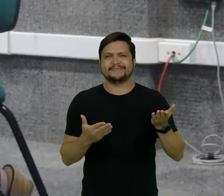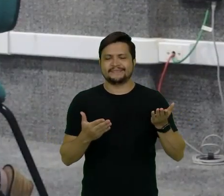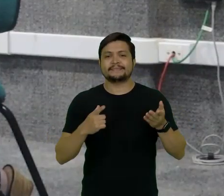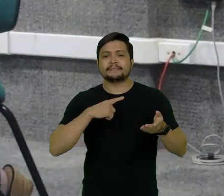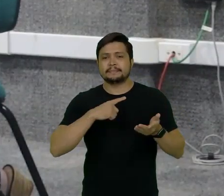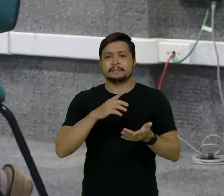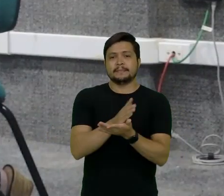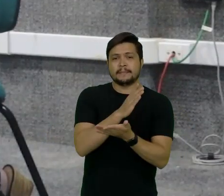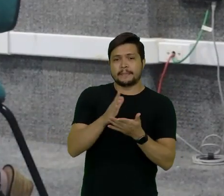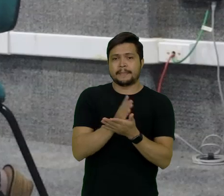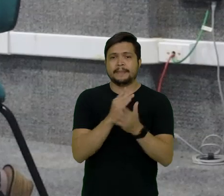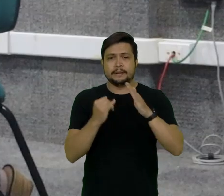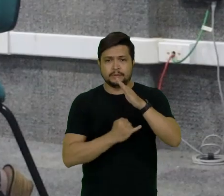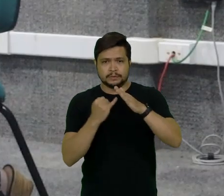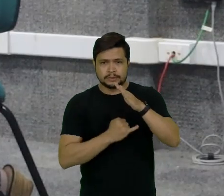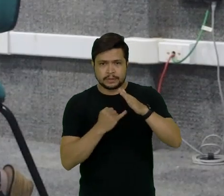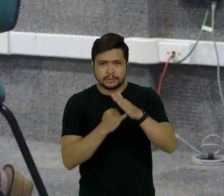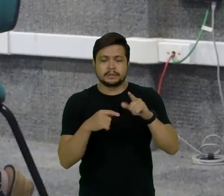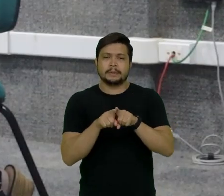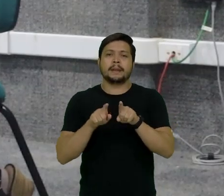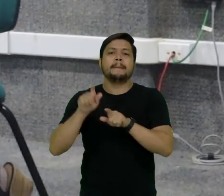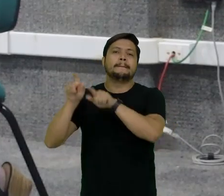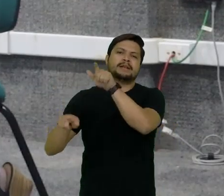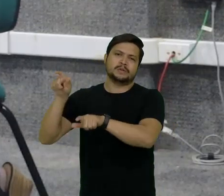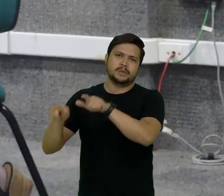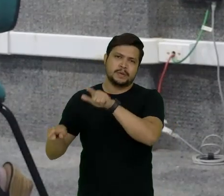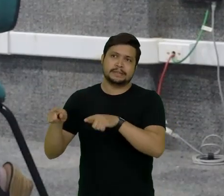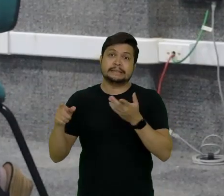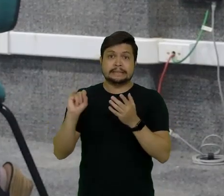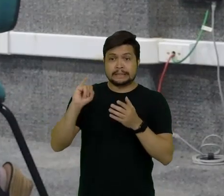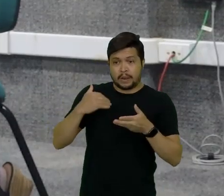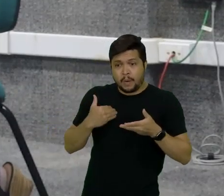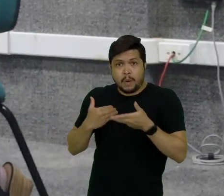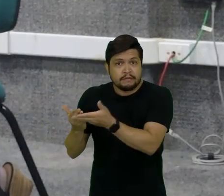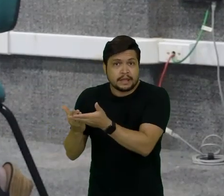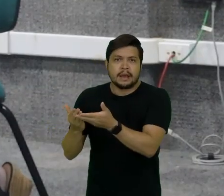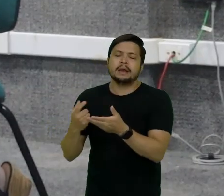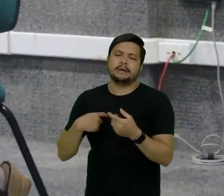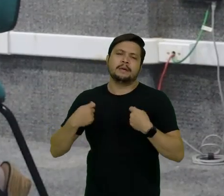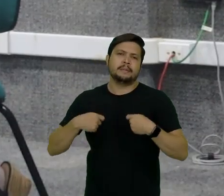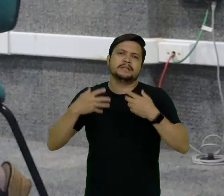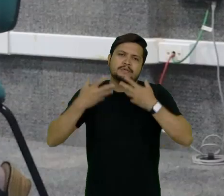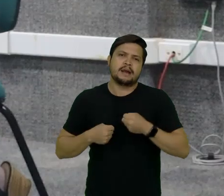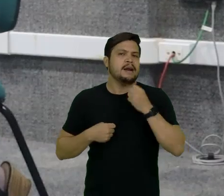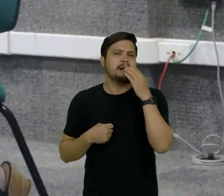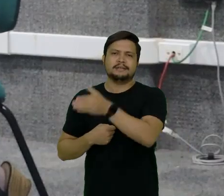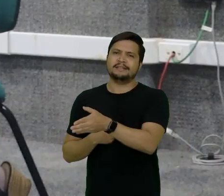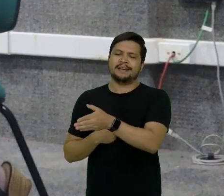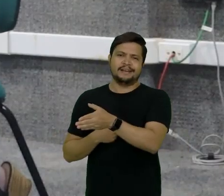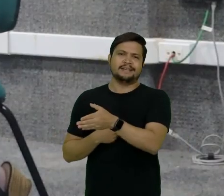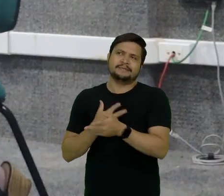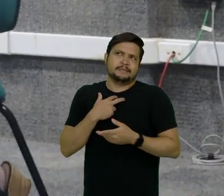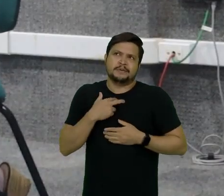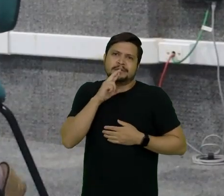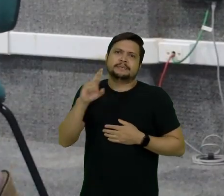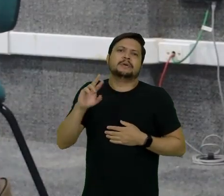posso dizer, tem algumas instituições e algumas pessoas que eu não posso dizer não. E uma instituição que eu não posso dizer não nunca é a UVA,